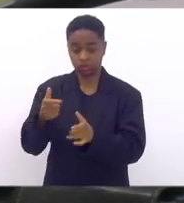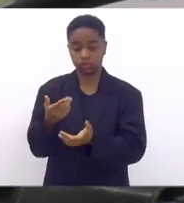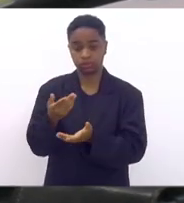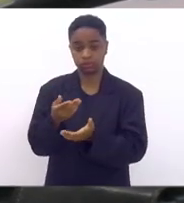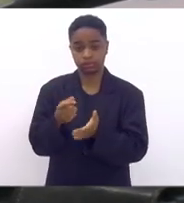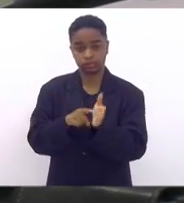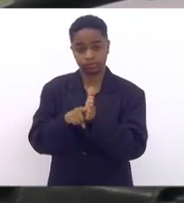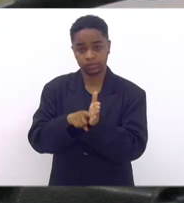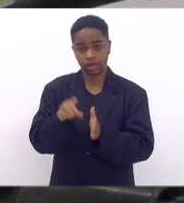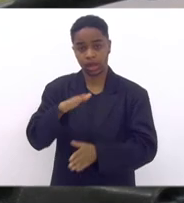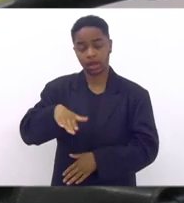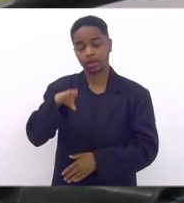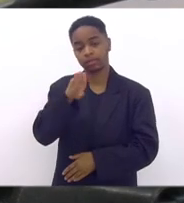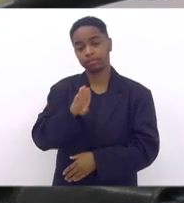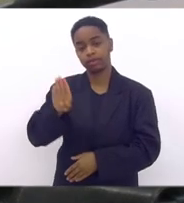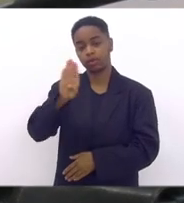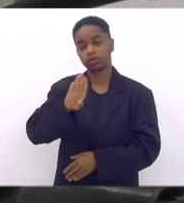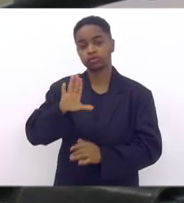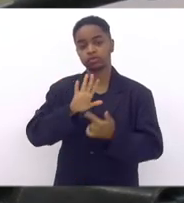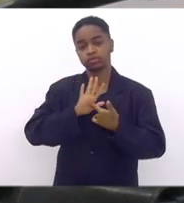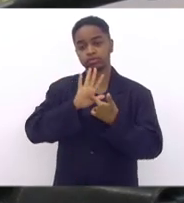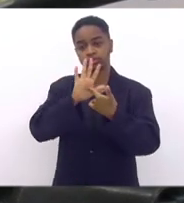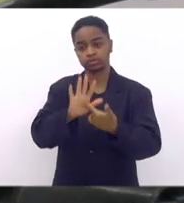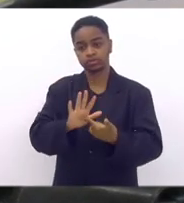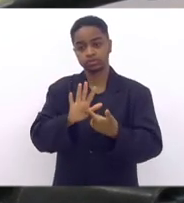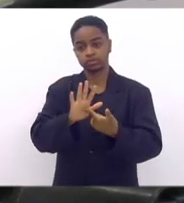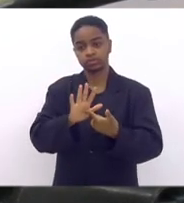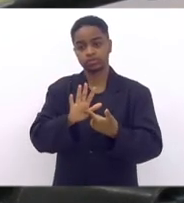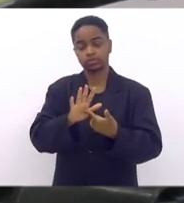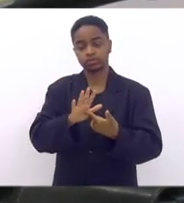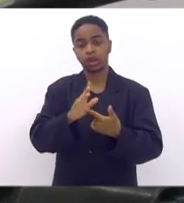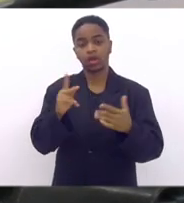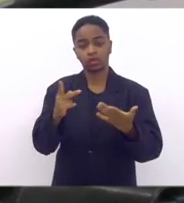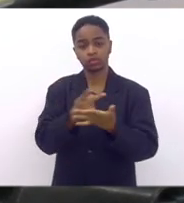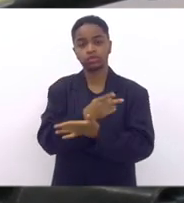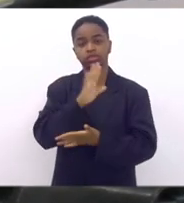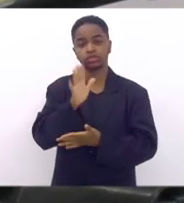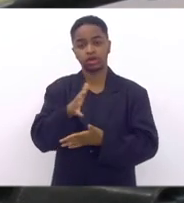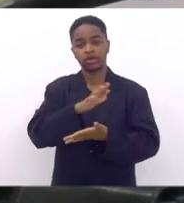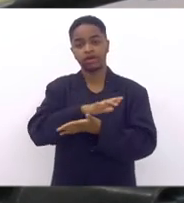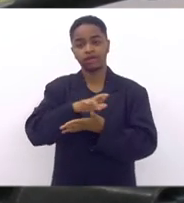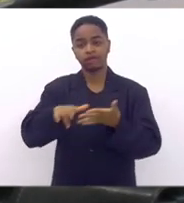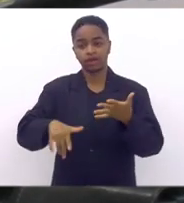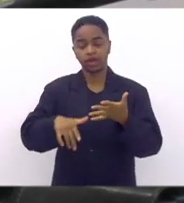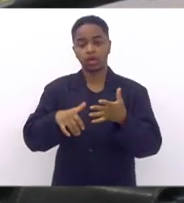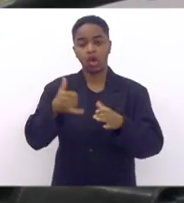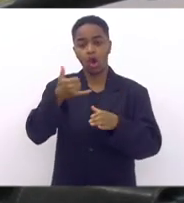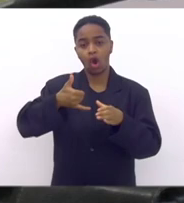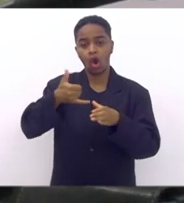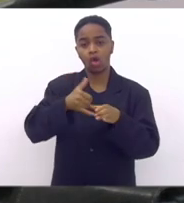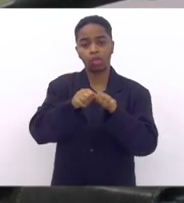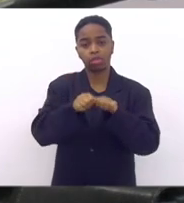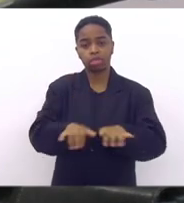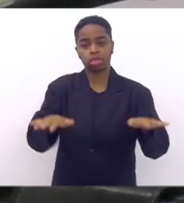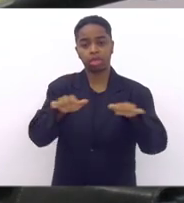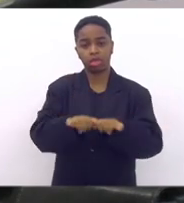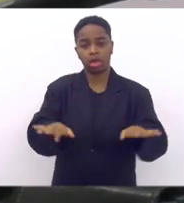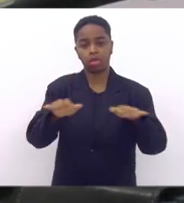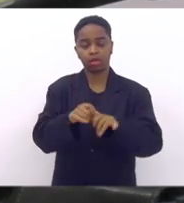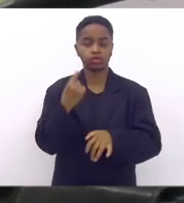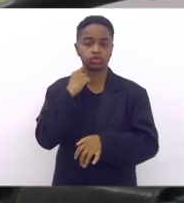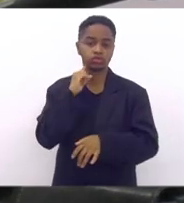vem essa casa para dar contribuição da área ambiental já ocorreram vários casos de liberação de óleo e outros poluentes na baia de